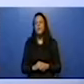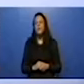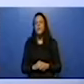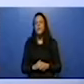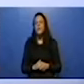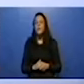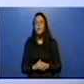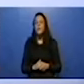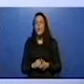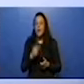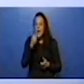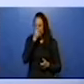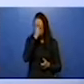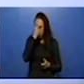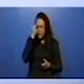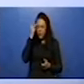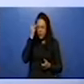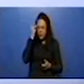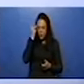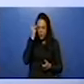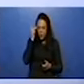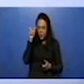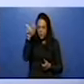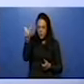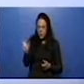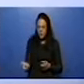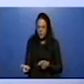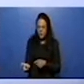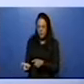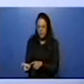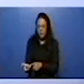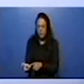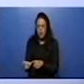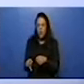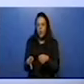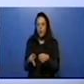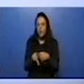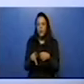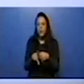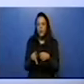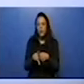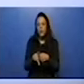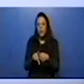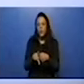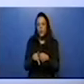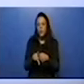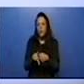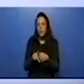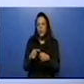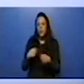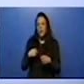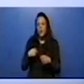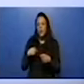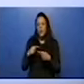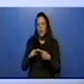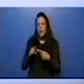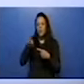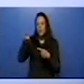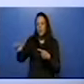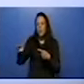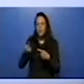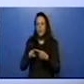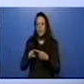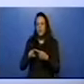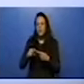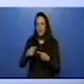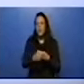minhas pessoas, aquelas palavras que dão a ideia de pessoa, todos os meus pronomes, ó, como I, you, he,